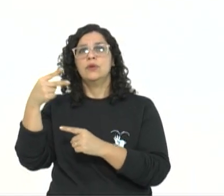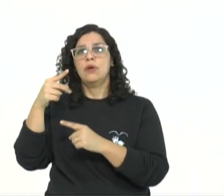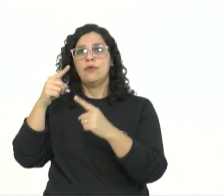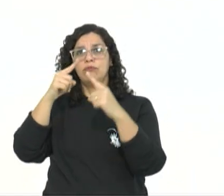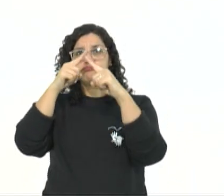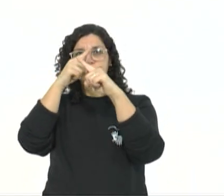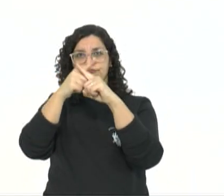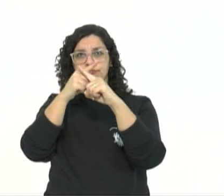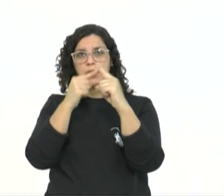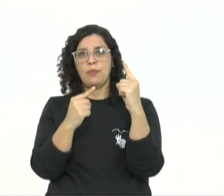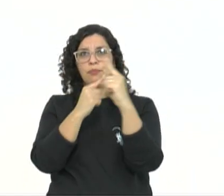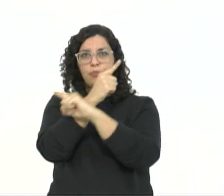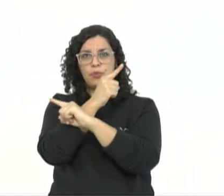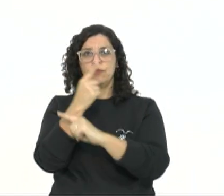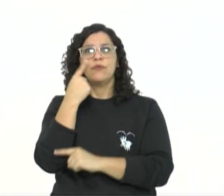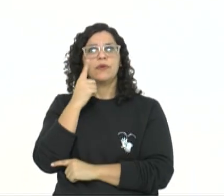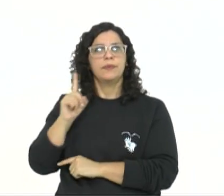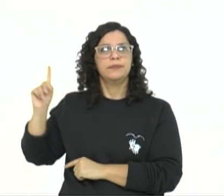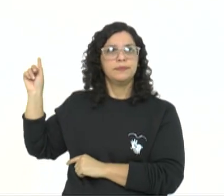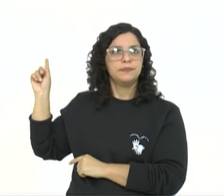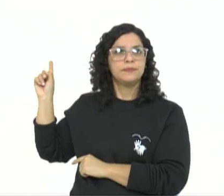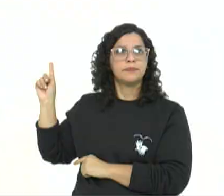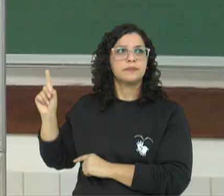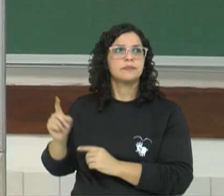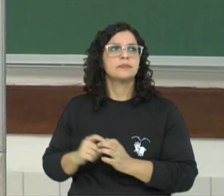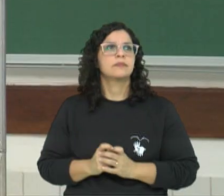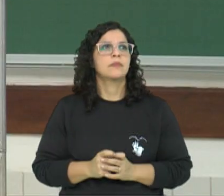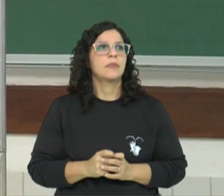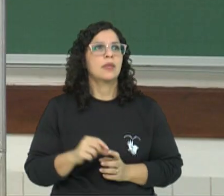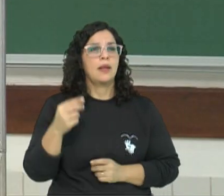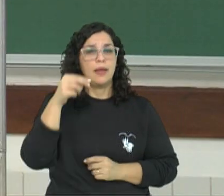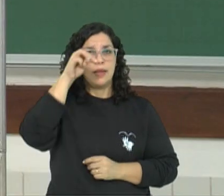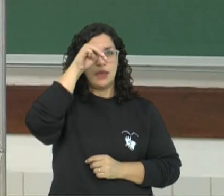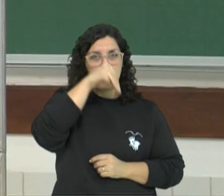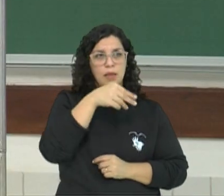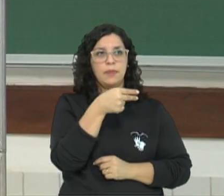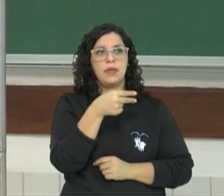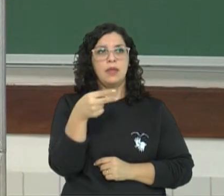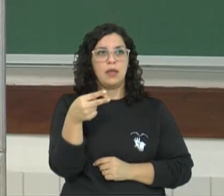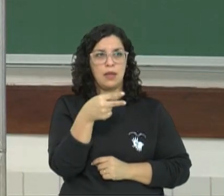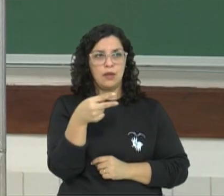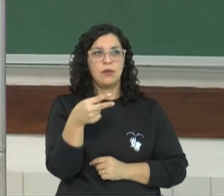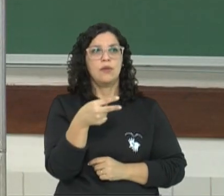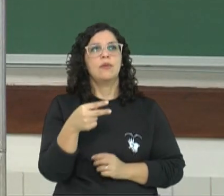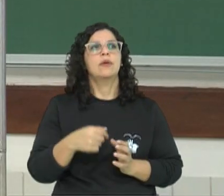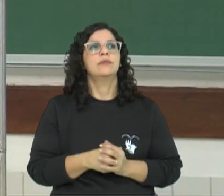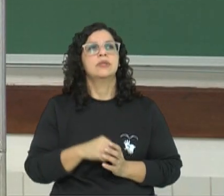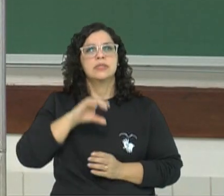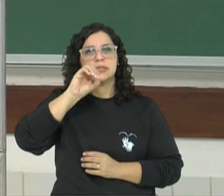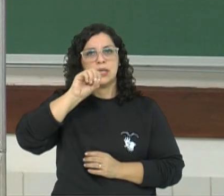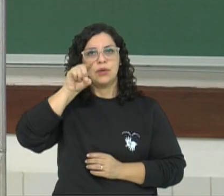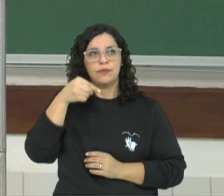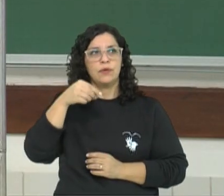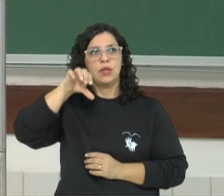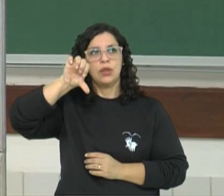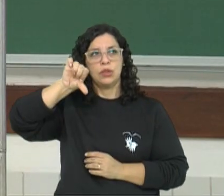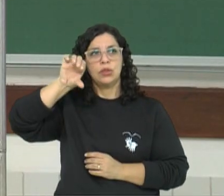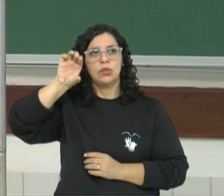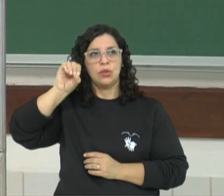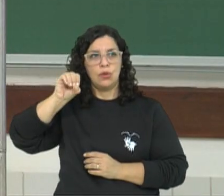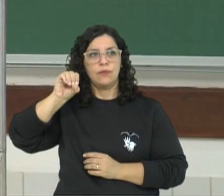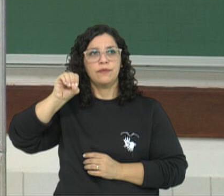certo? Então o que a gente vai ter? Nós vamos ter que a massa vai ser igual a